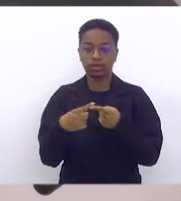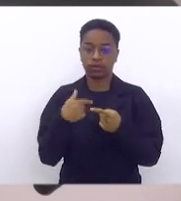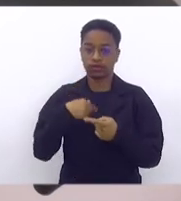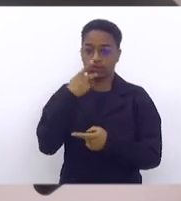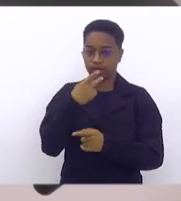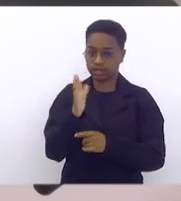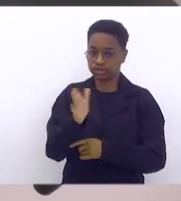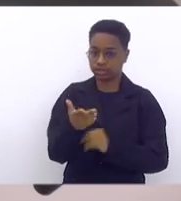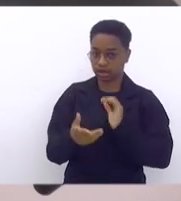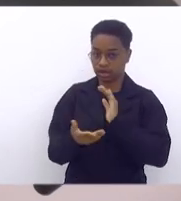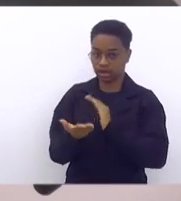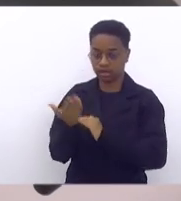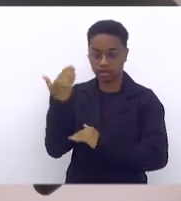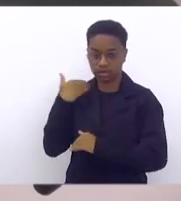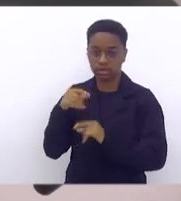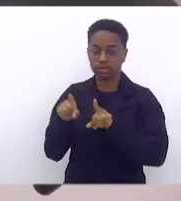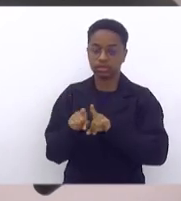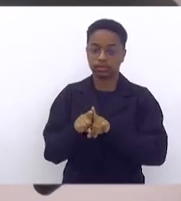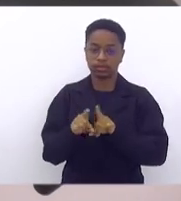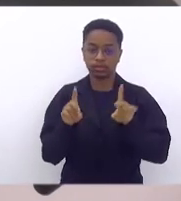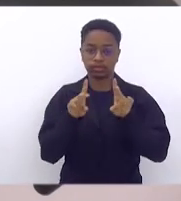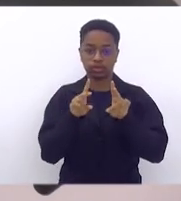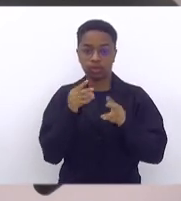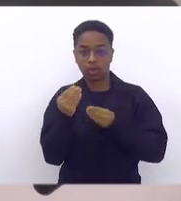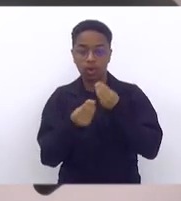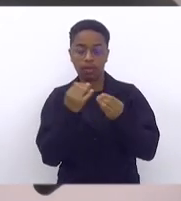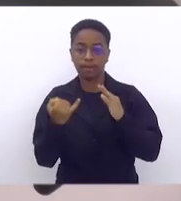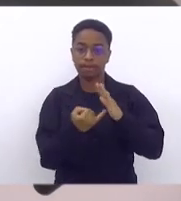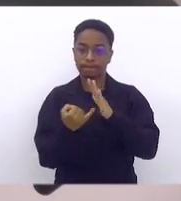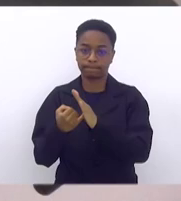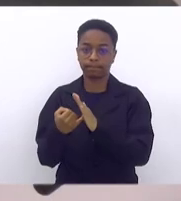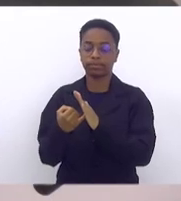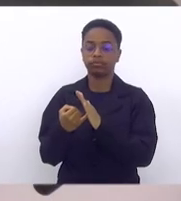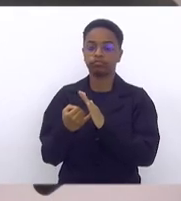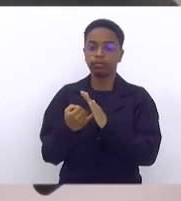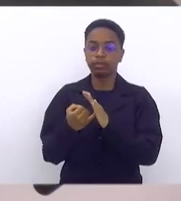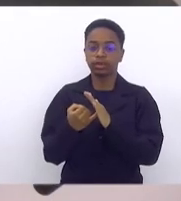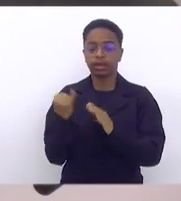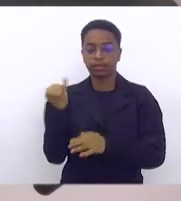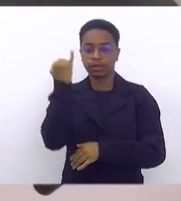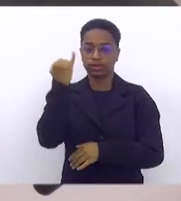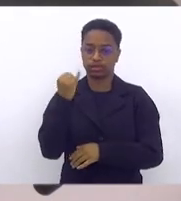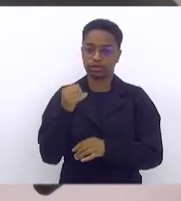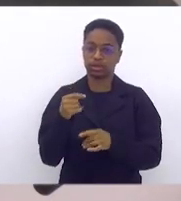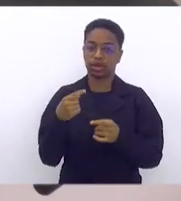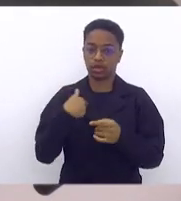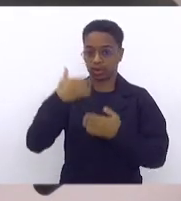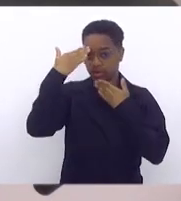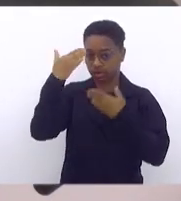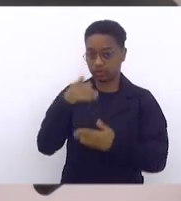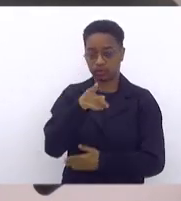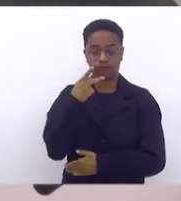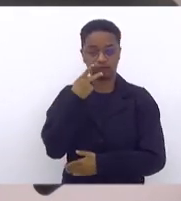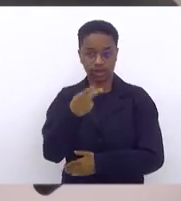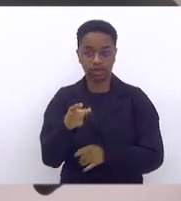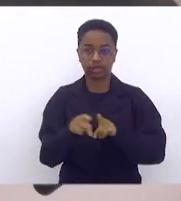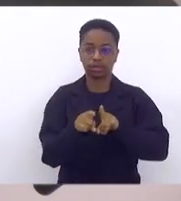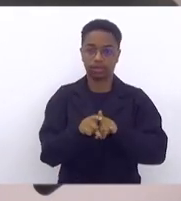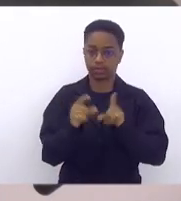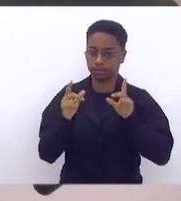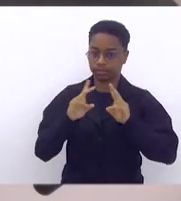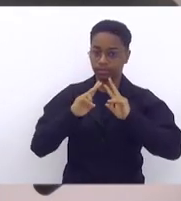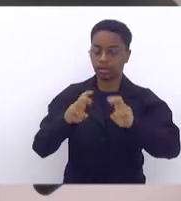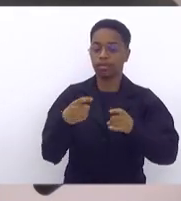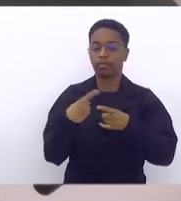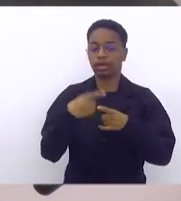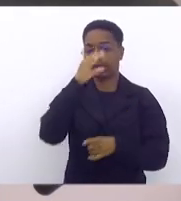né? E sobre a importância de institutos como o DPN, eu agradeço a sua fala, eu agradeço o seu reconhecimento. Os